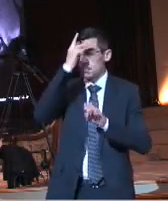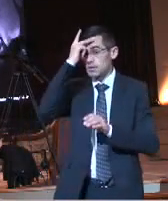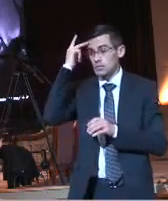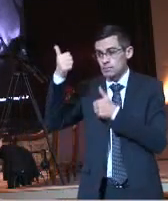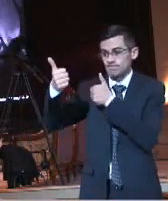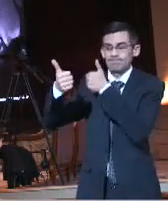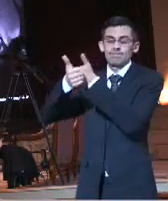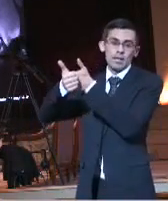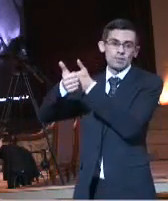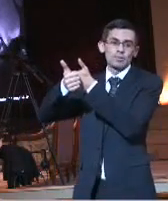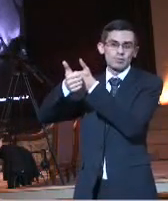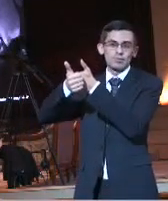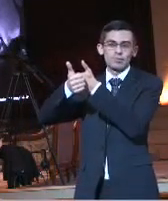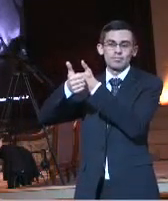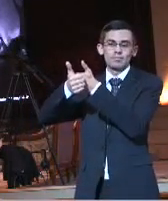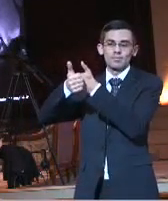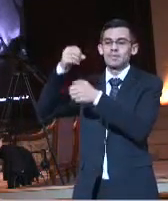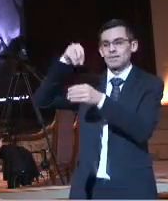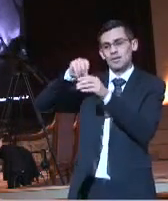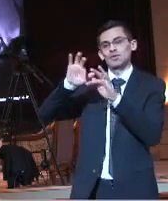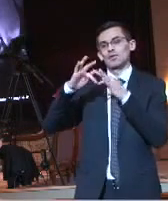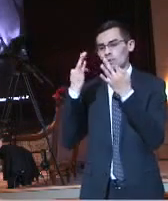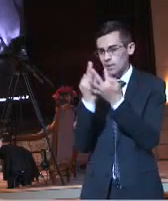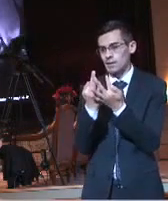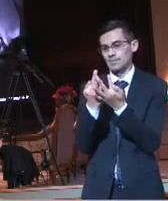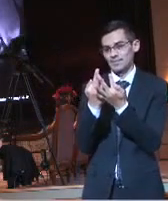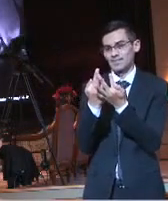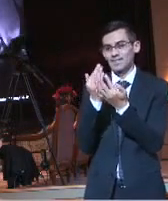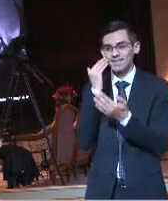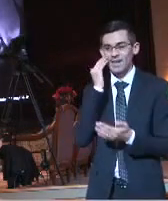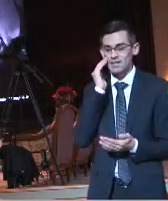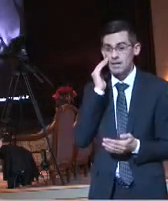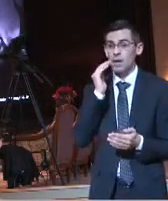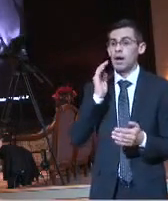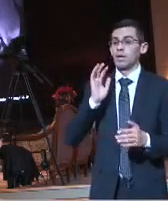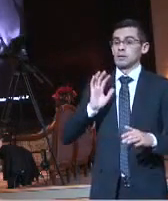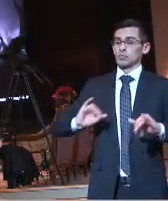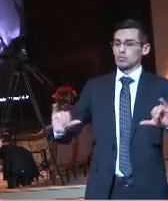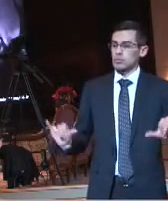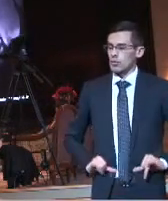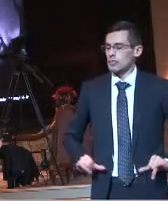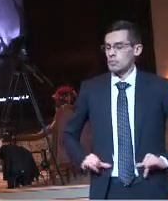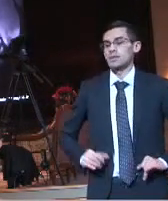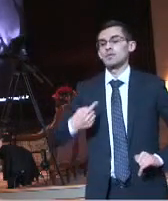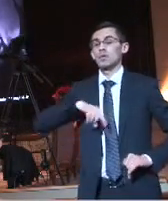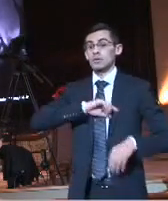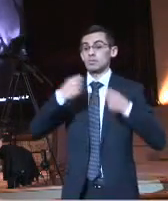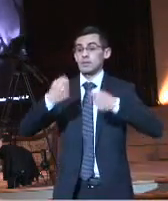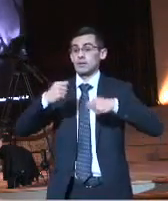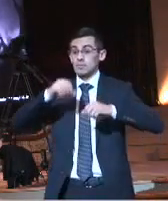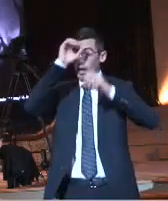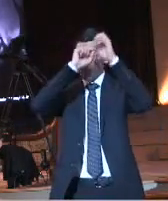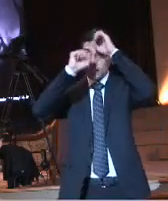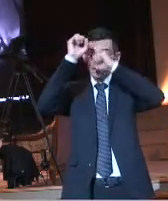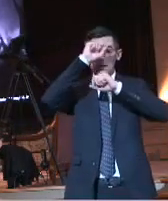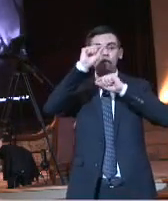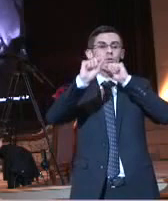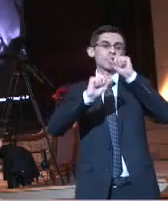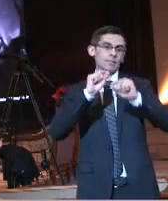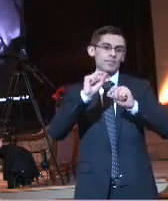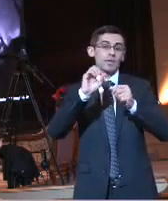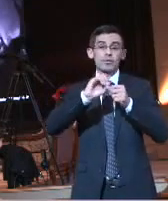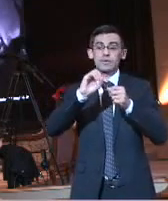redor. E é interessante que para esse tipo de sofrimento, nós precisamos aprender a fazer